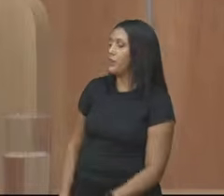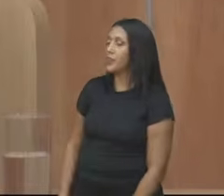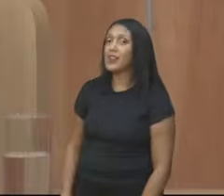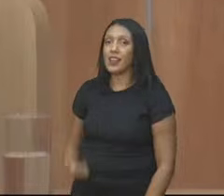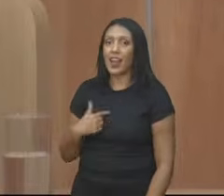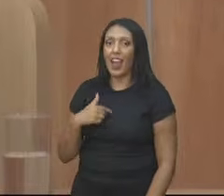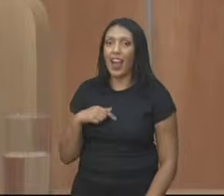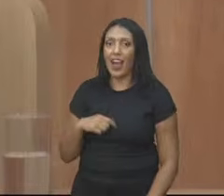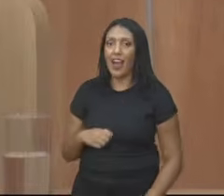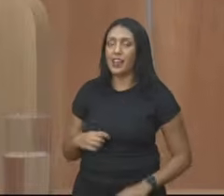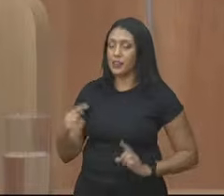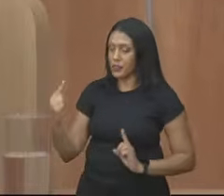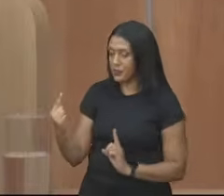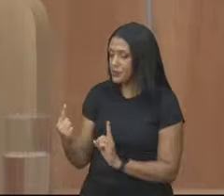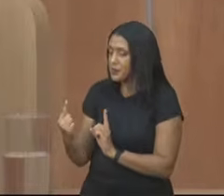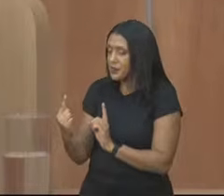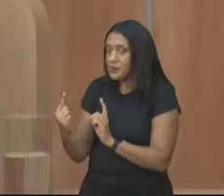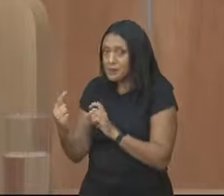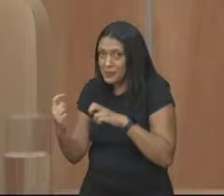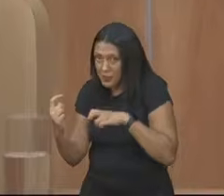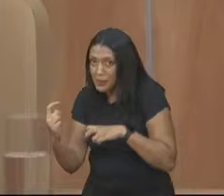fome.